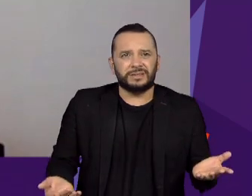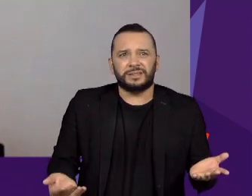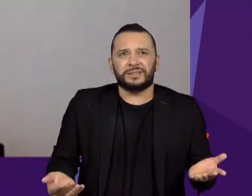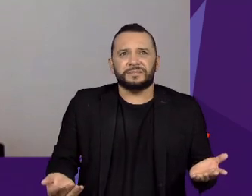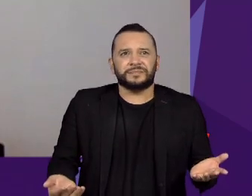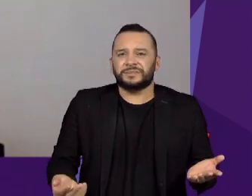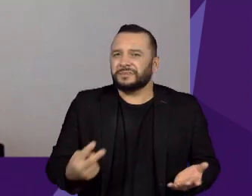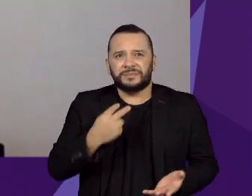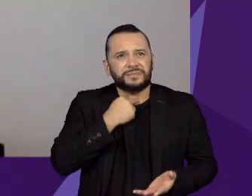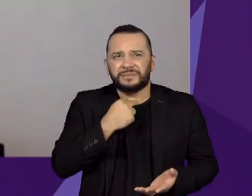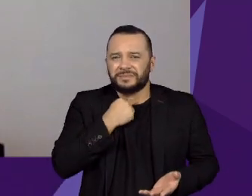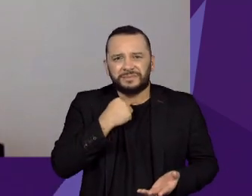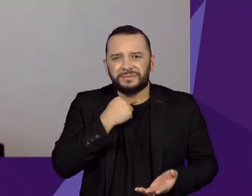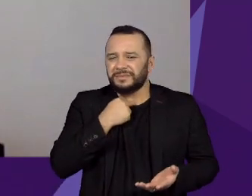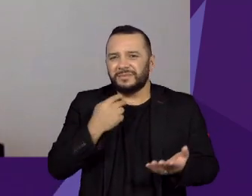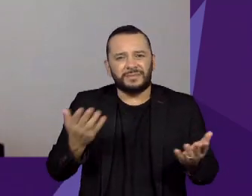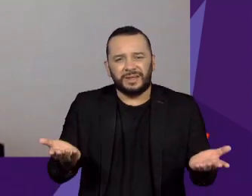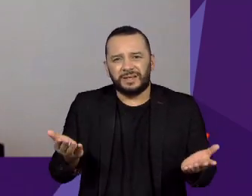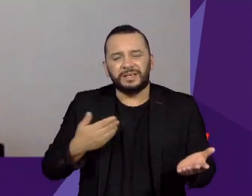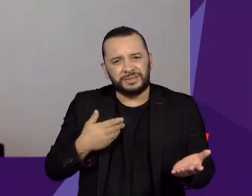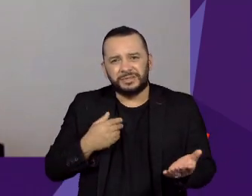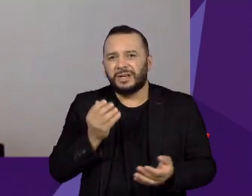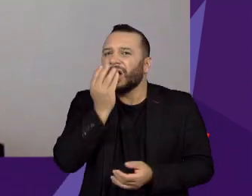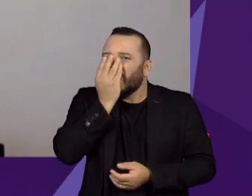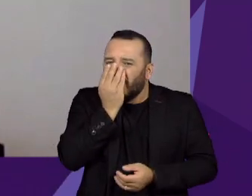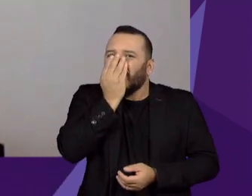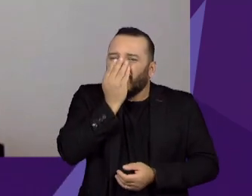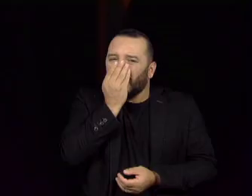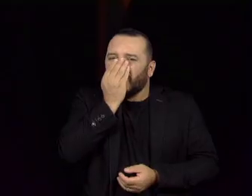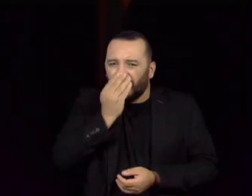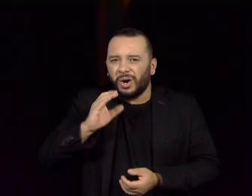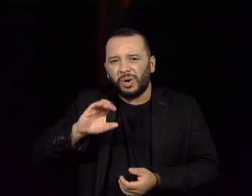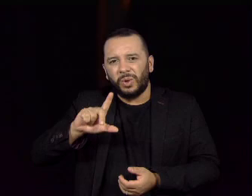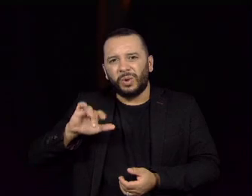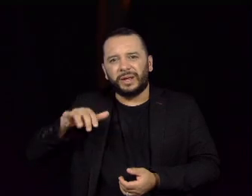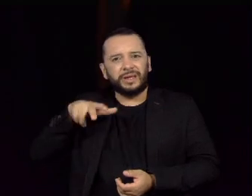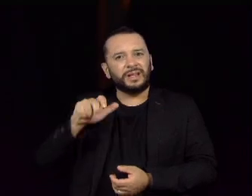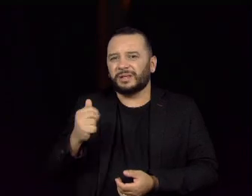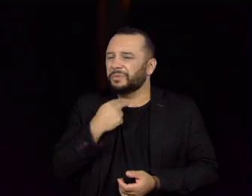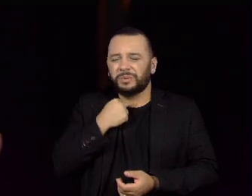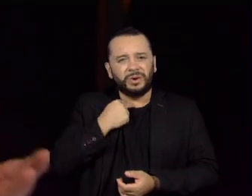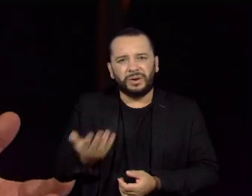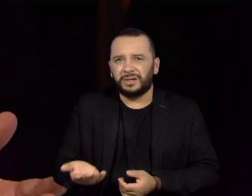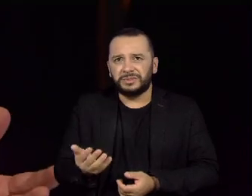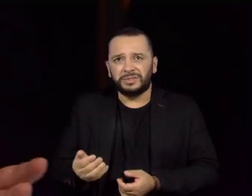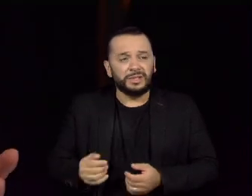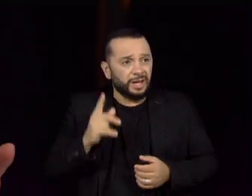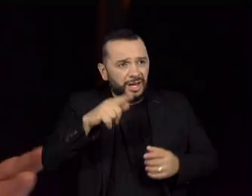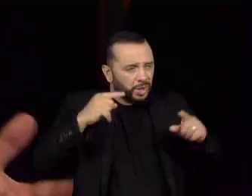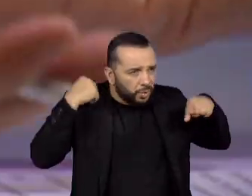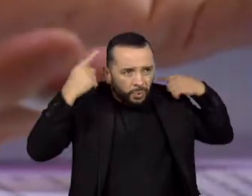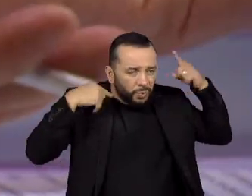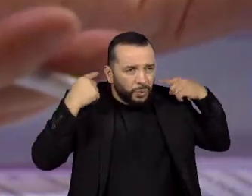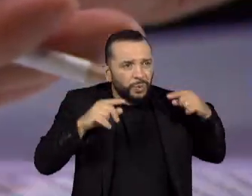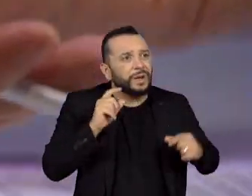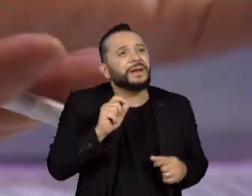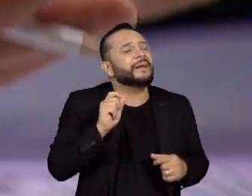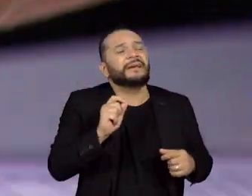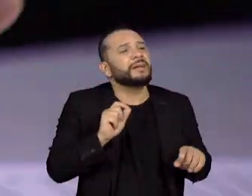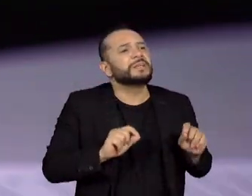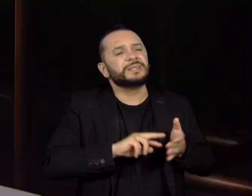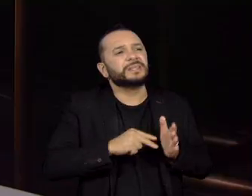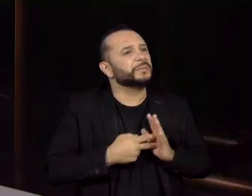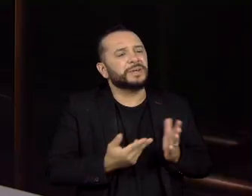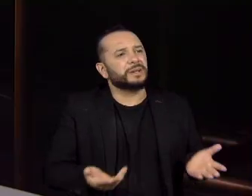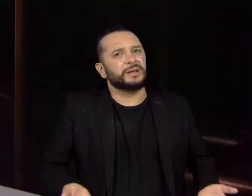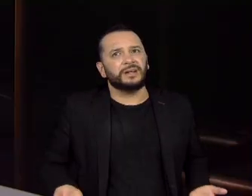essa forma de administração de cloroquina. Igual Isso você falar, vamos dar então? endovenosa. Isso é loucura, Experimento em é ser tortura, humano. o que é